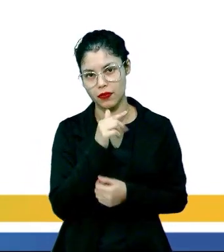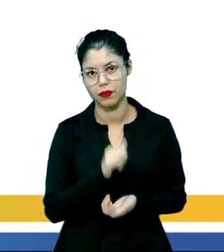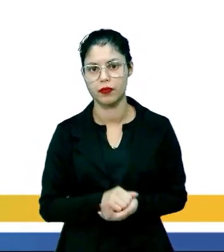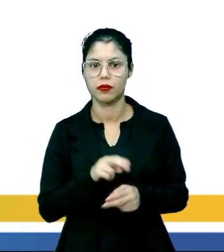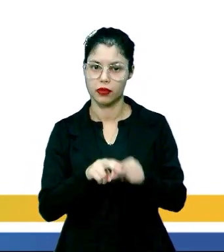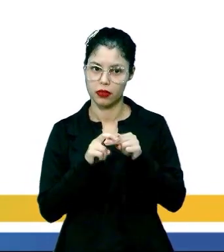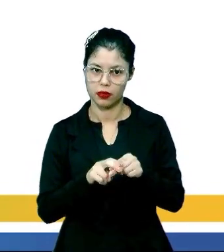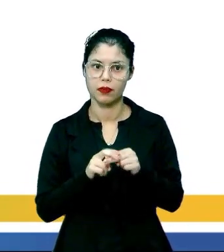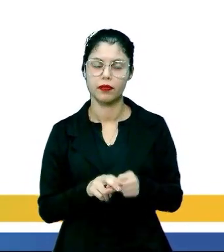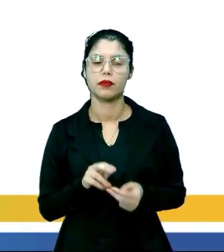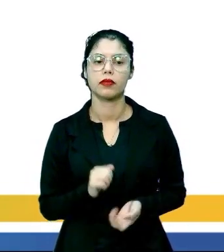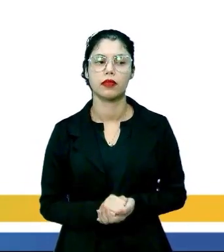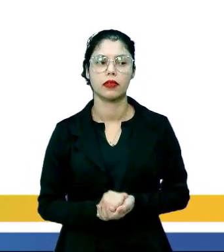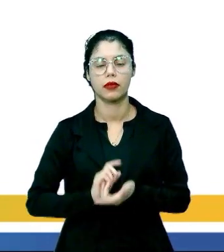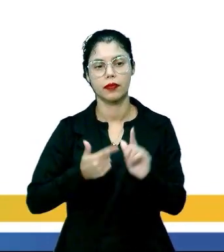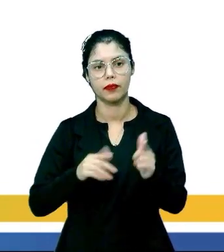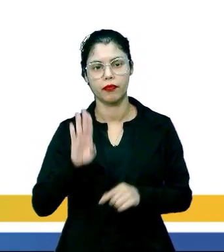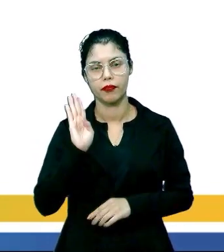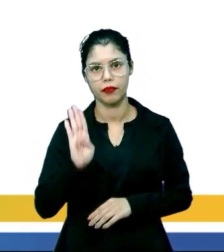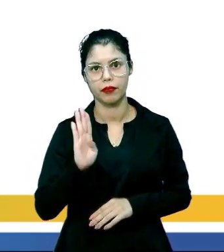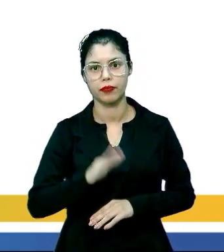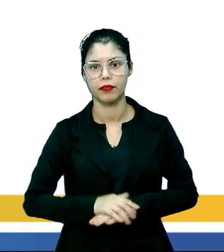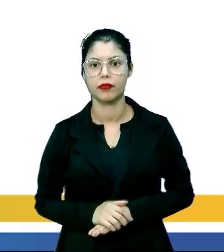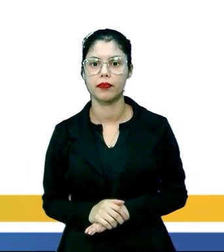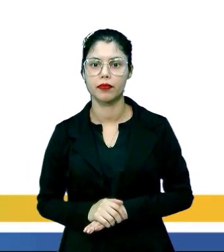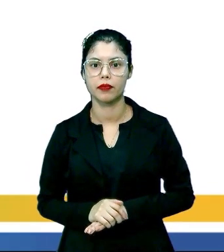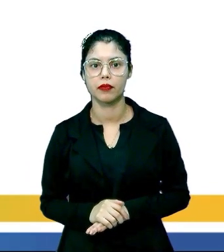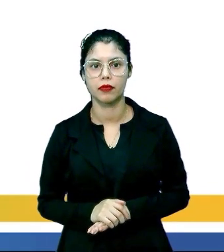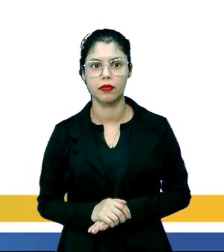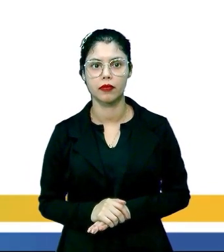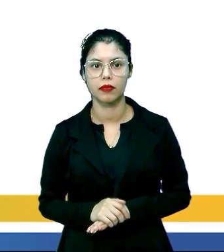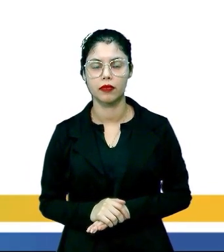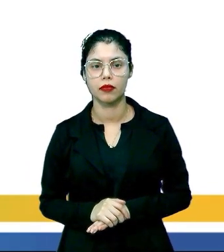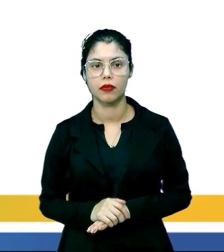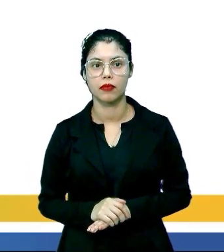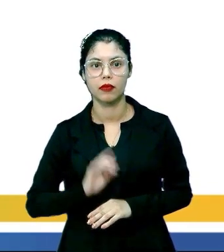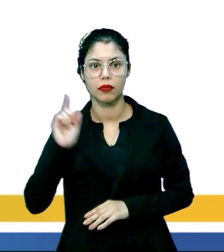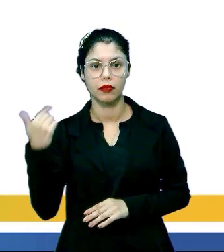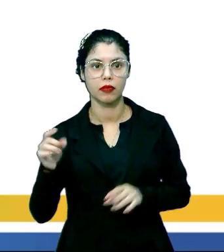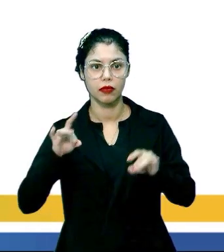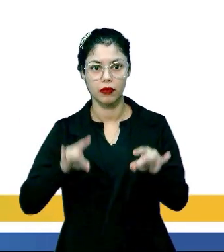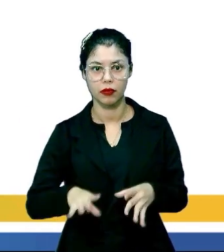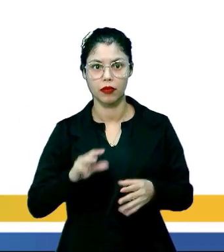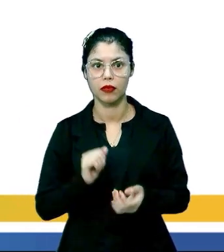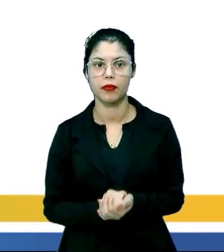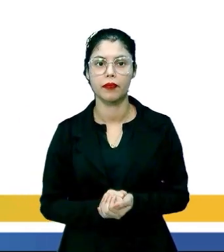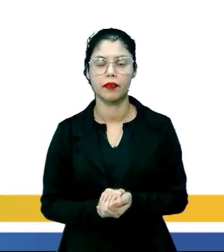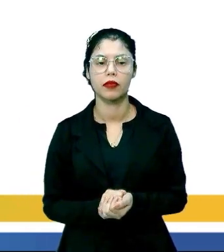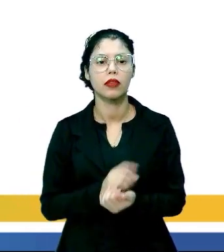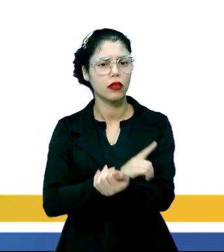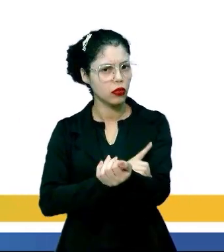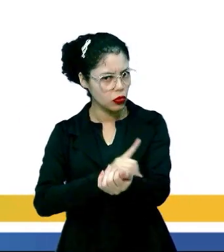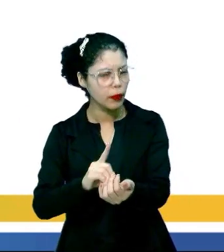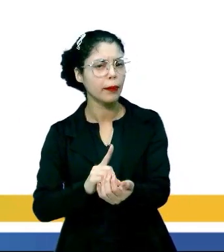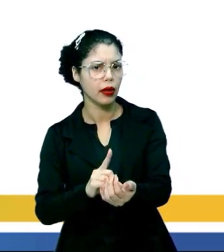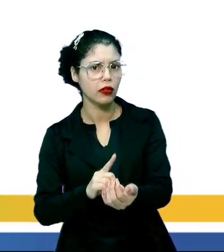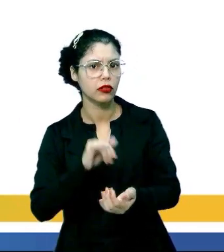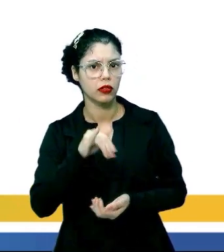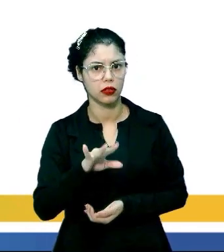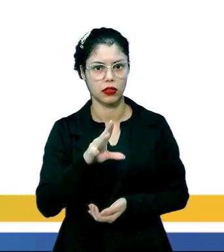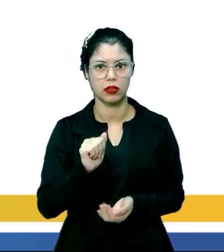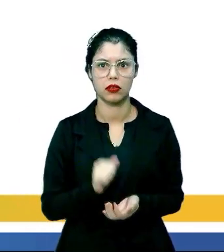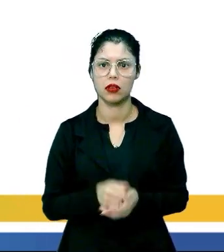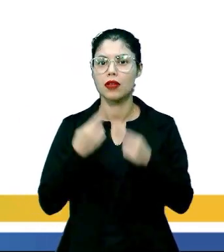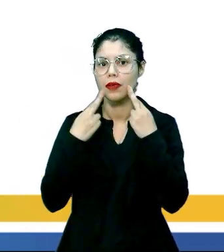Então, por isso, a alternativa correta, a alternativa B, tá certo? Próxima e última questão. Portadores de